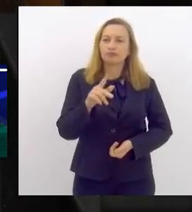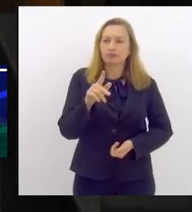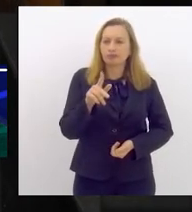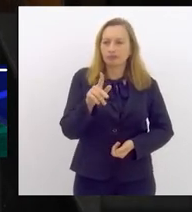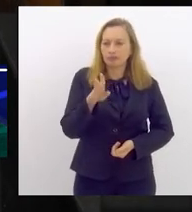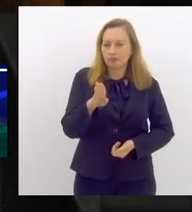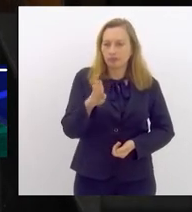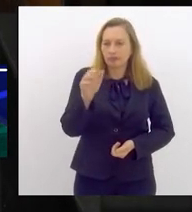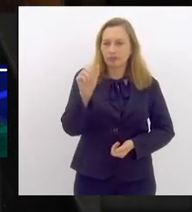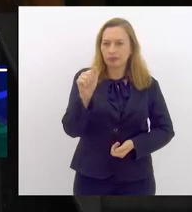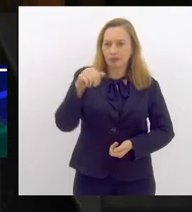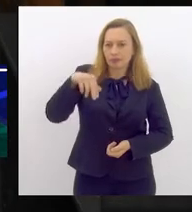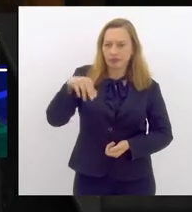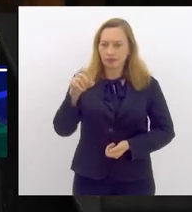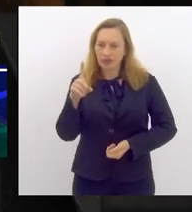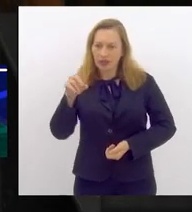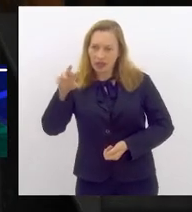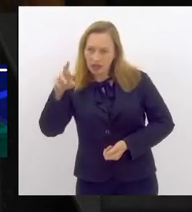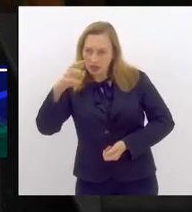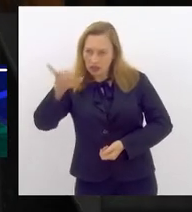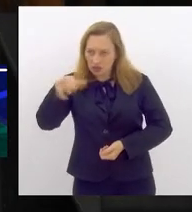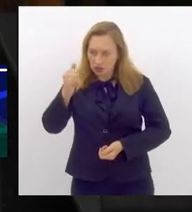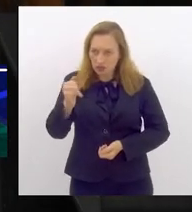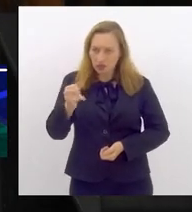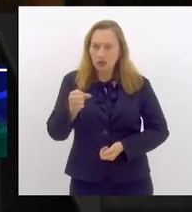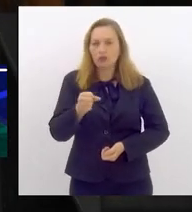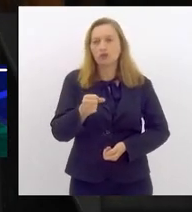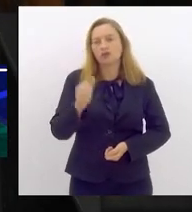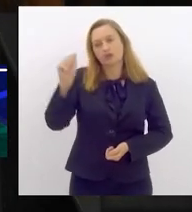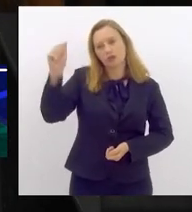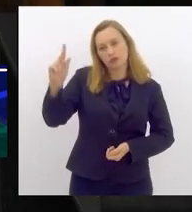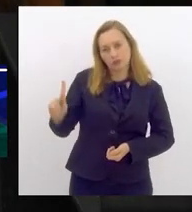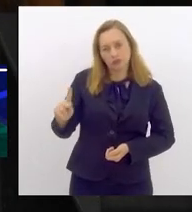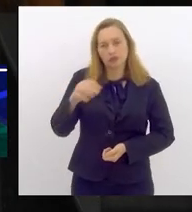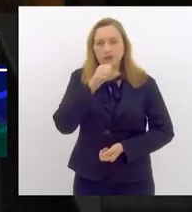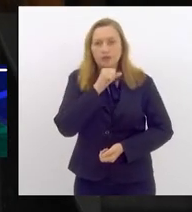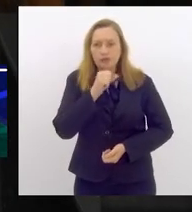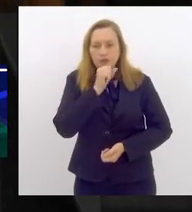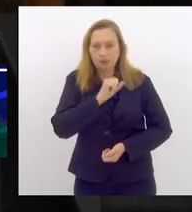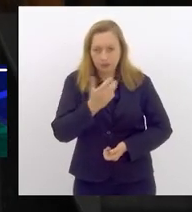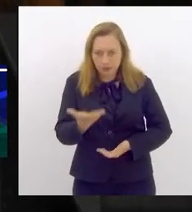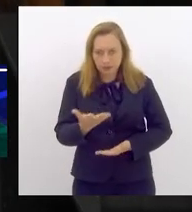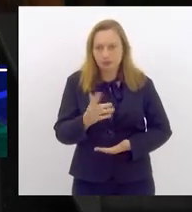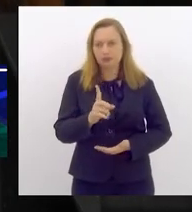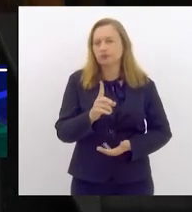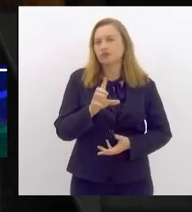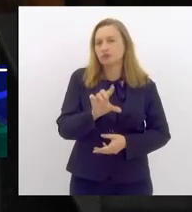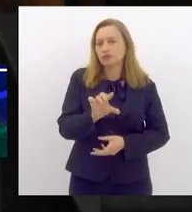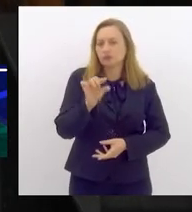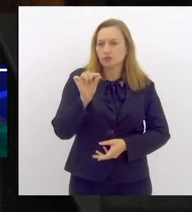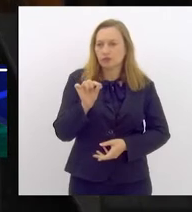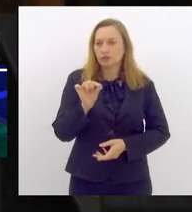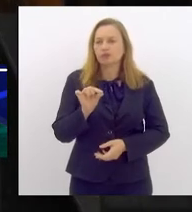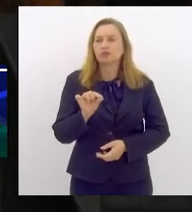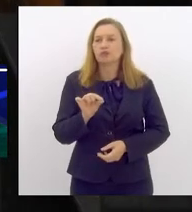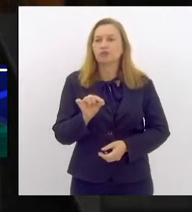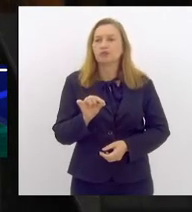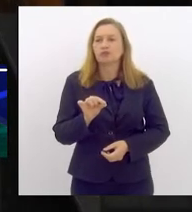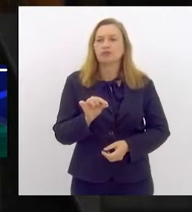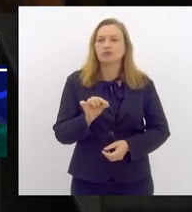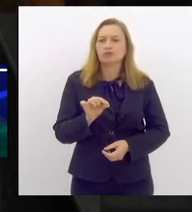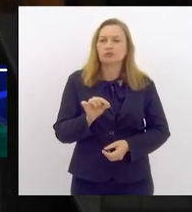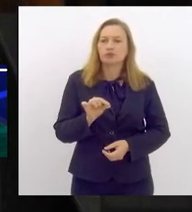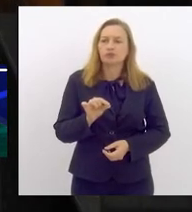estreia dois antigos aposentados do banerj que não optaram por